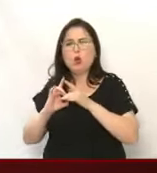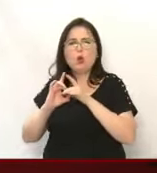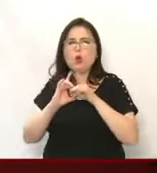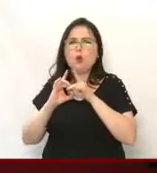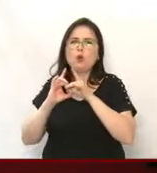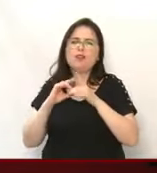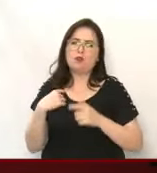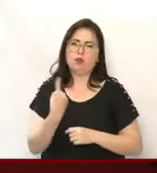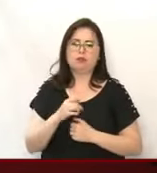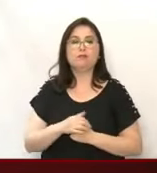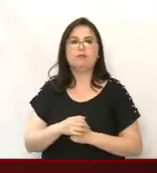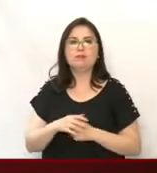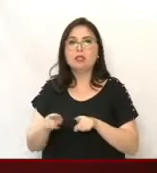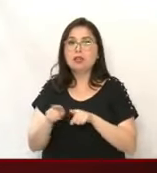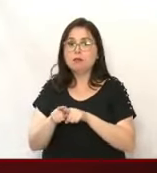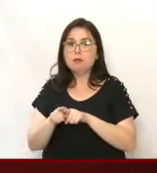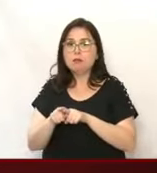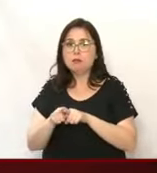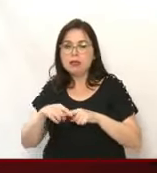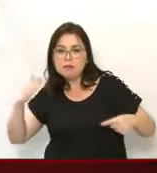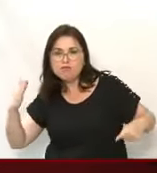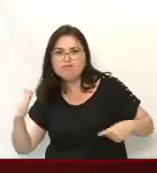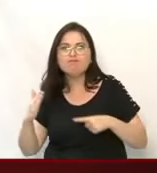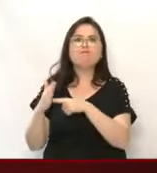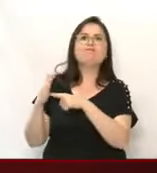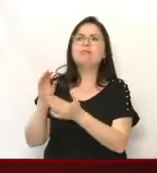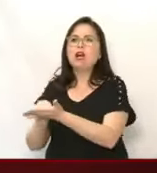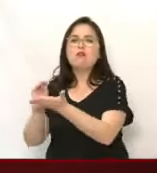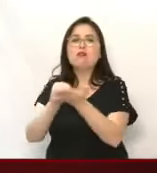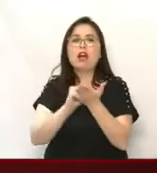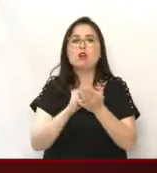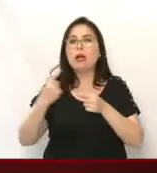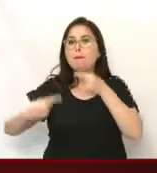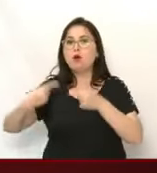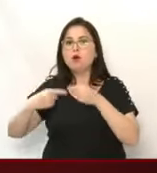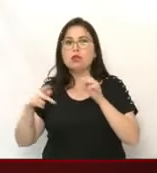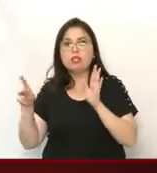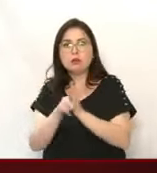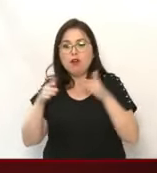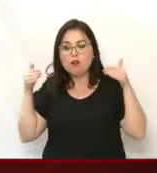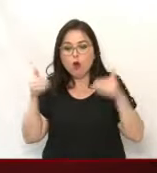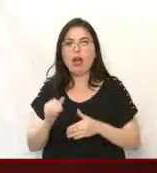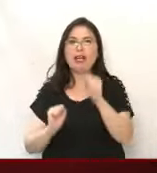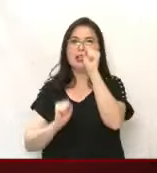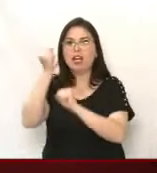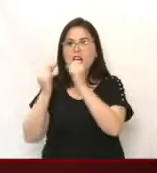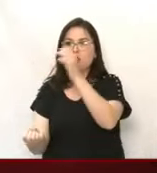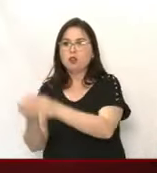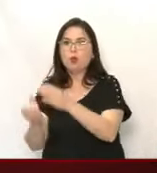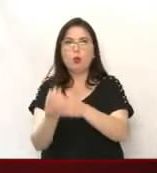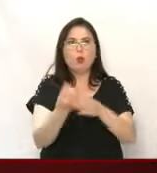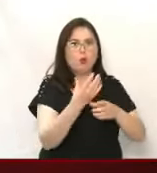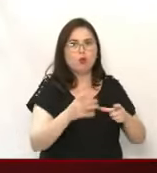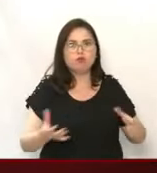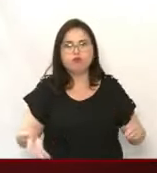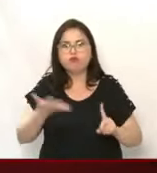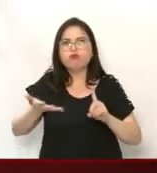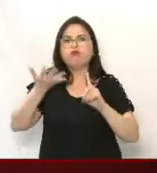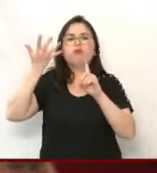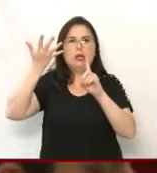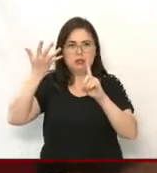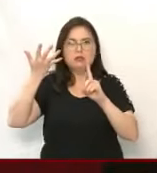falta de uma política industrial que fortalecesse a produção nacional e nos preparassem para uma mudança que está em